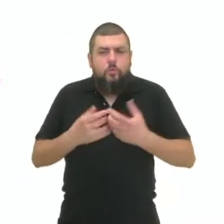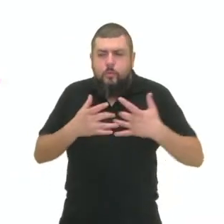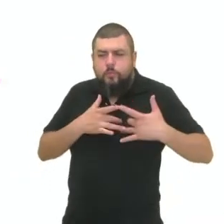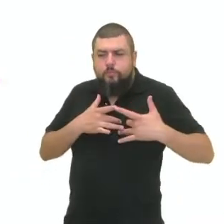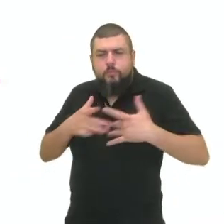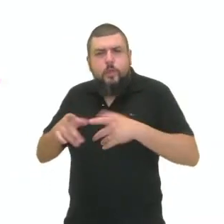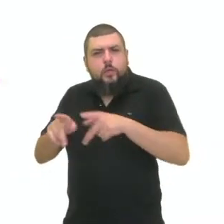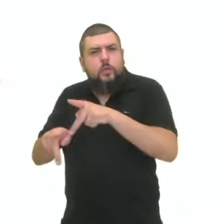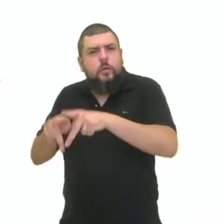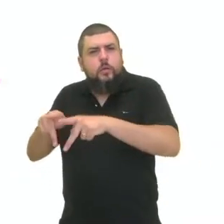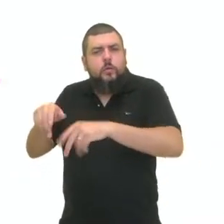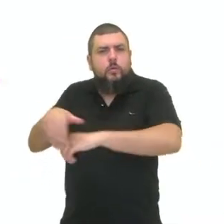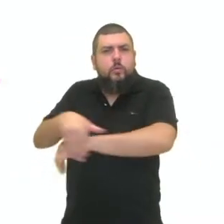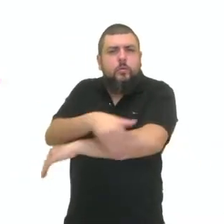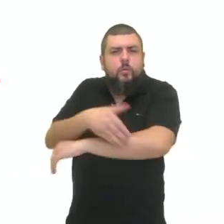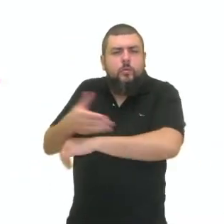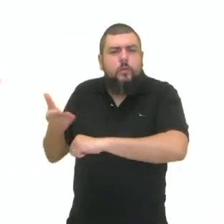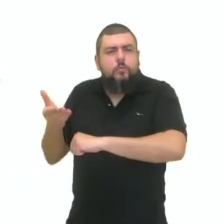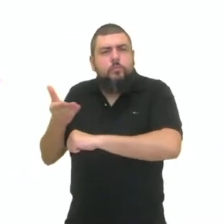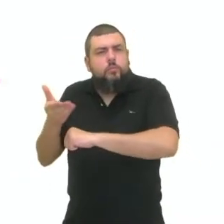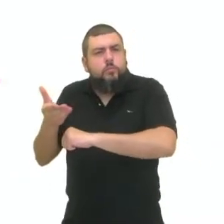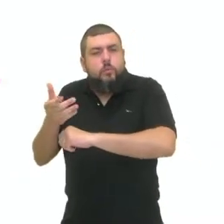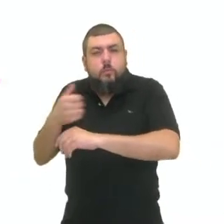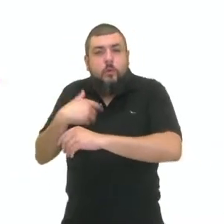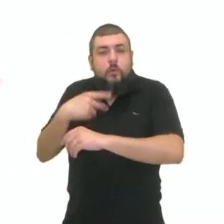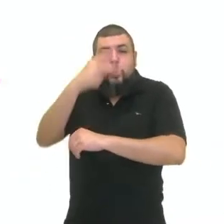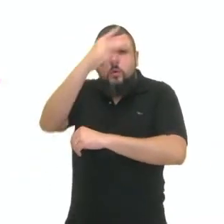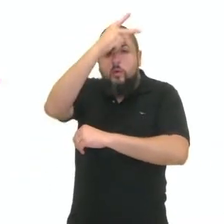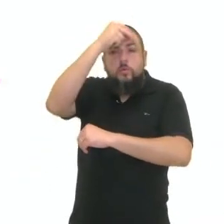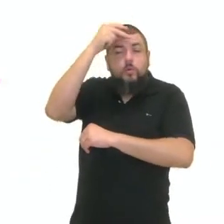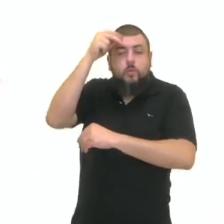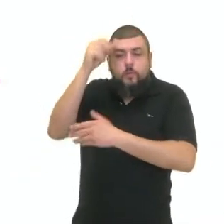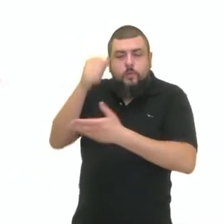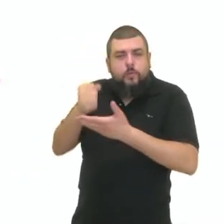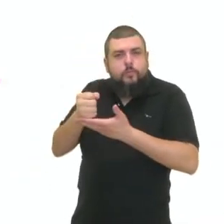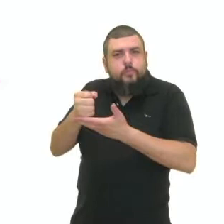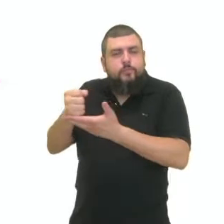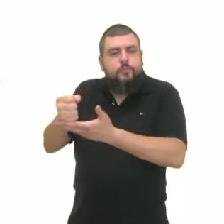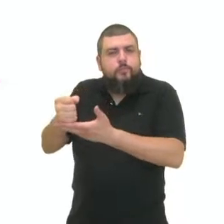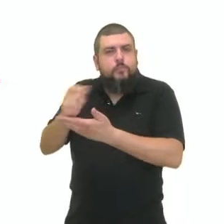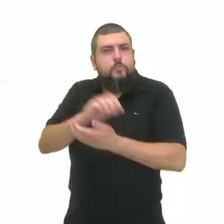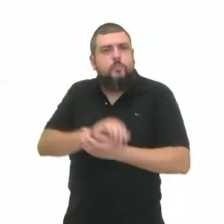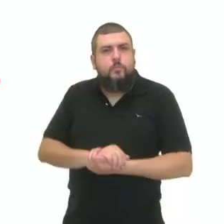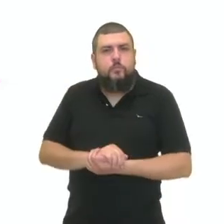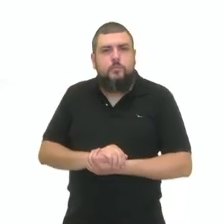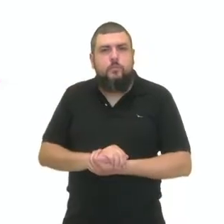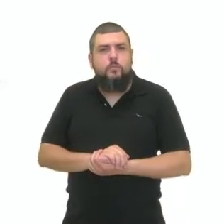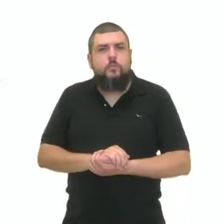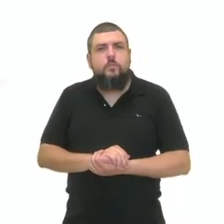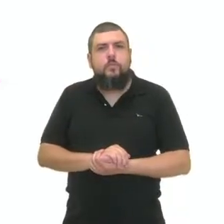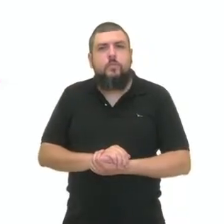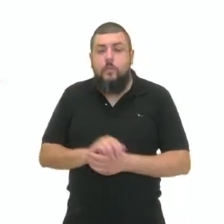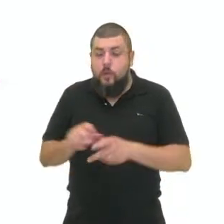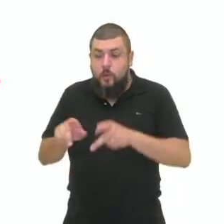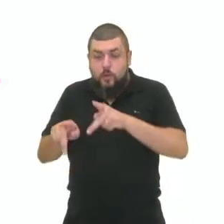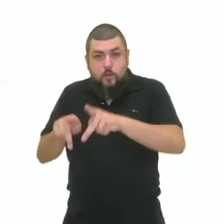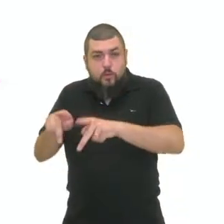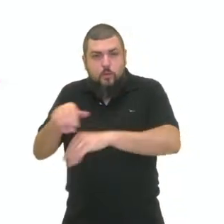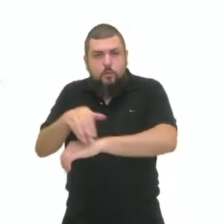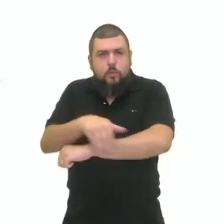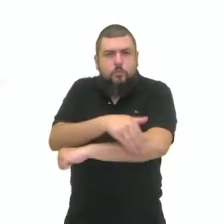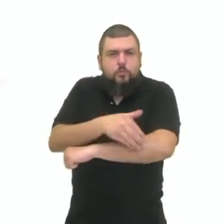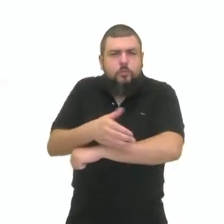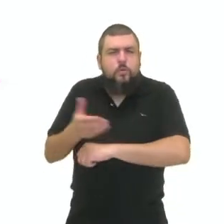representando o poder público, né, na nossa resposta. A população em situação de rua pode fazer o quê, então? Tomar